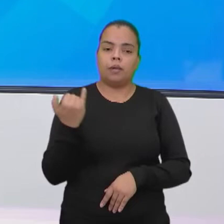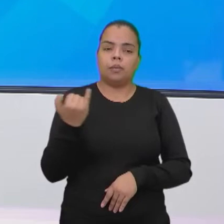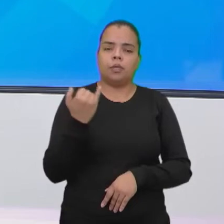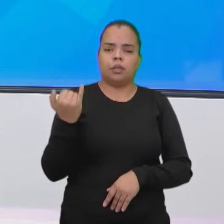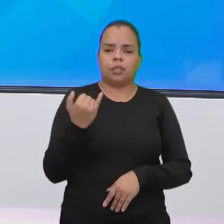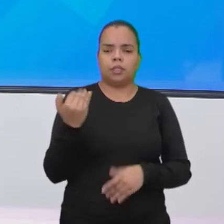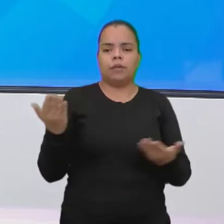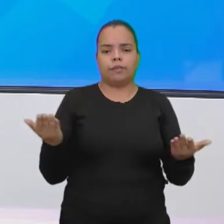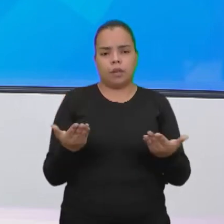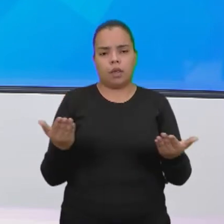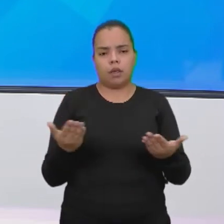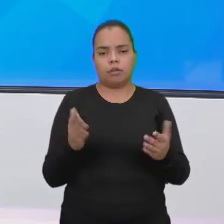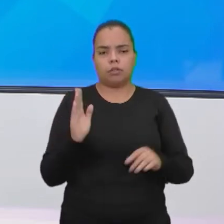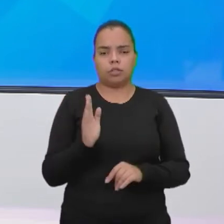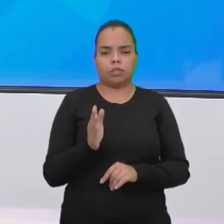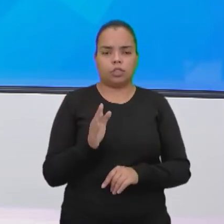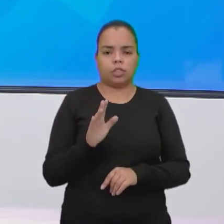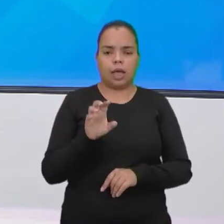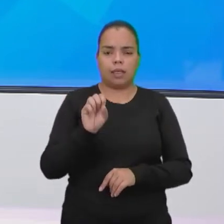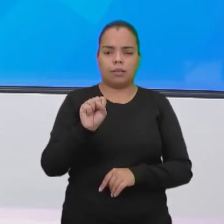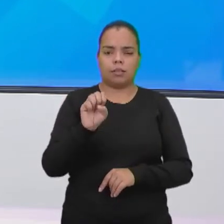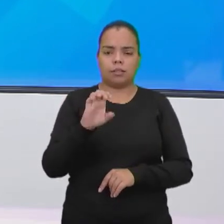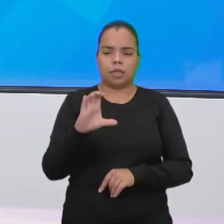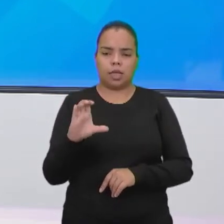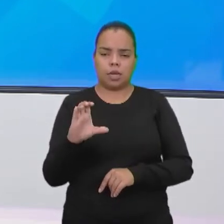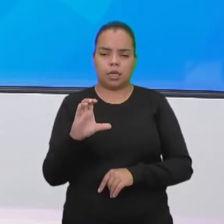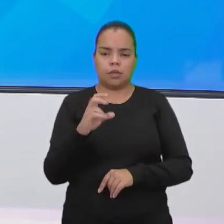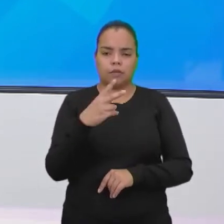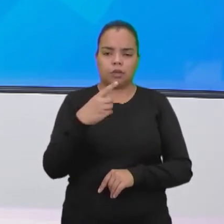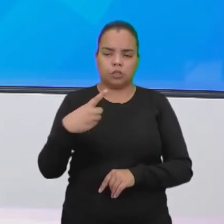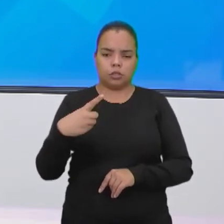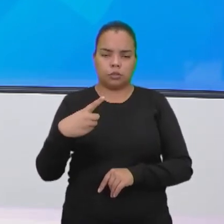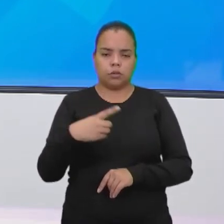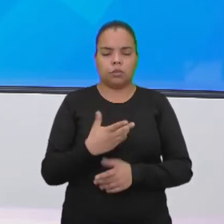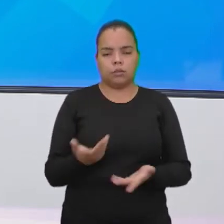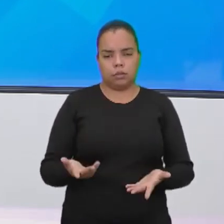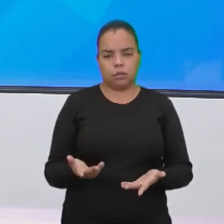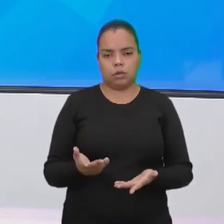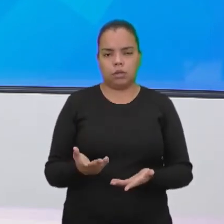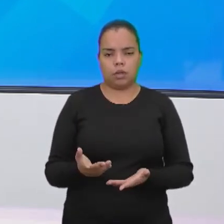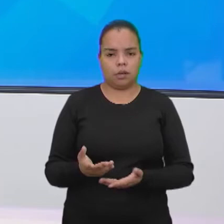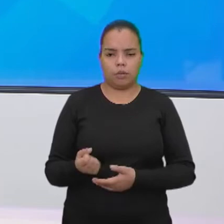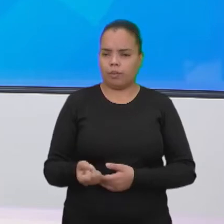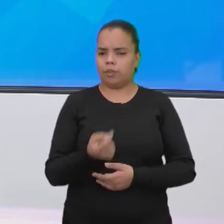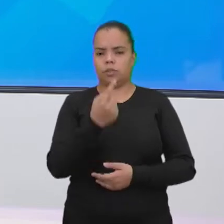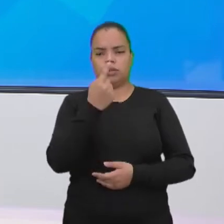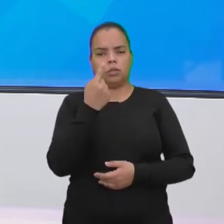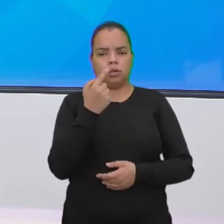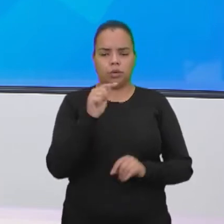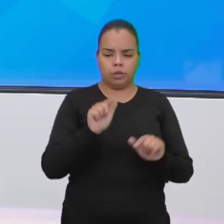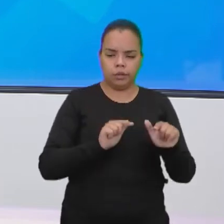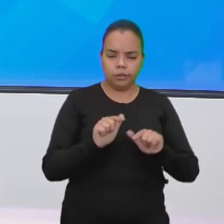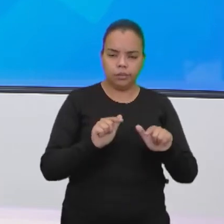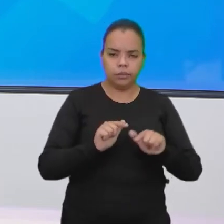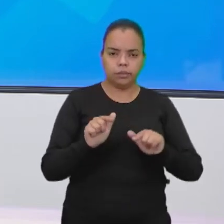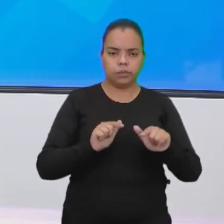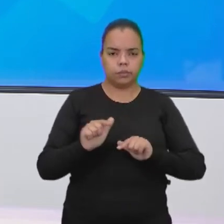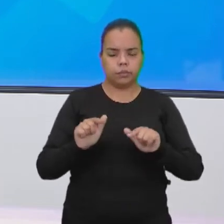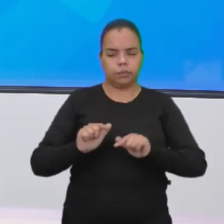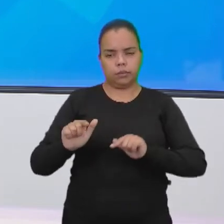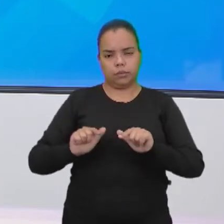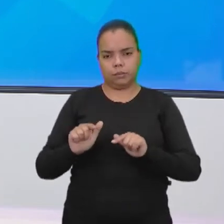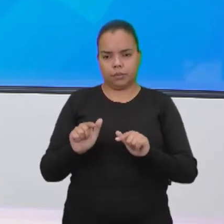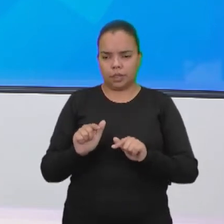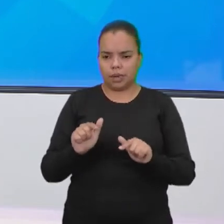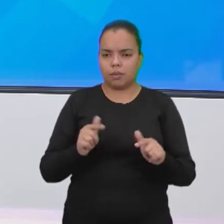XXI, né, é um absurdo a gente ter ainda, né, certas profissões e até essa questão